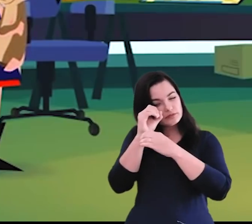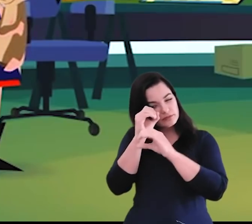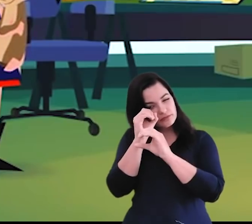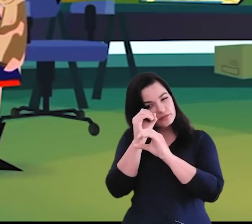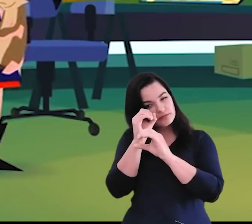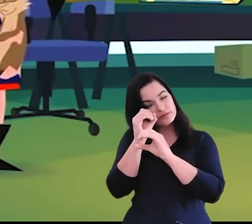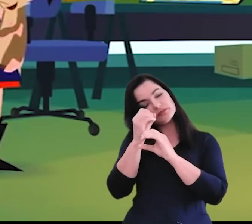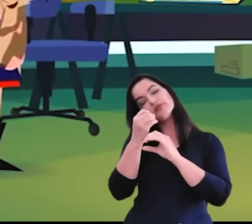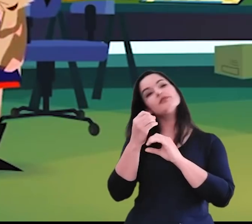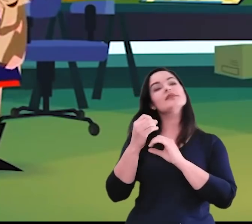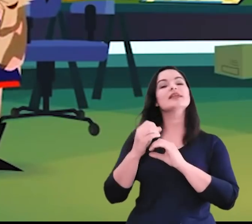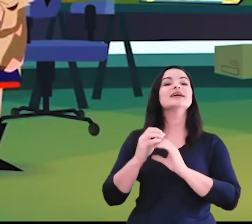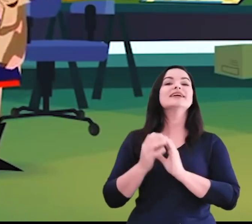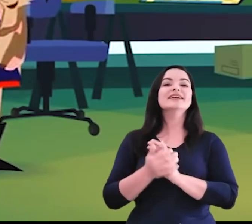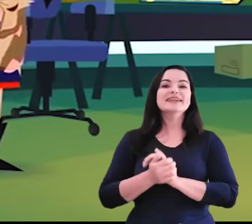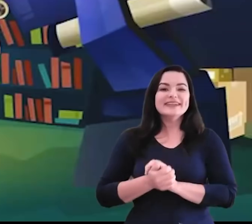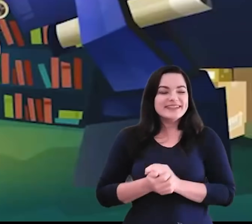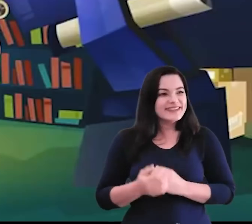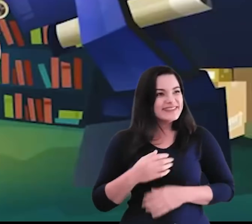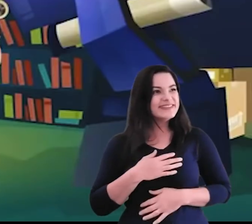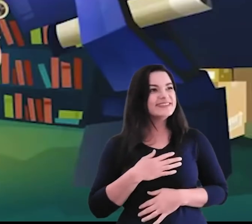Tchim!